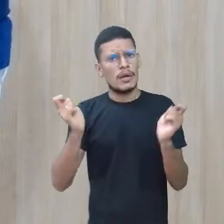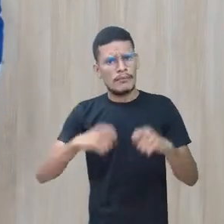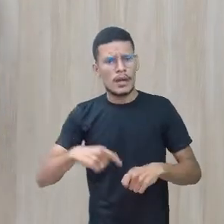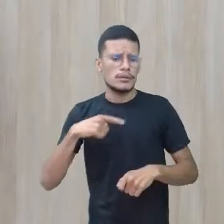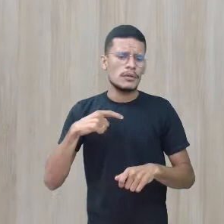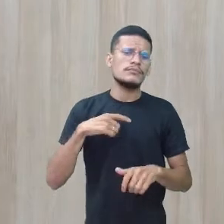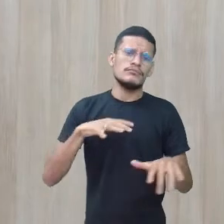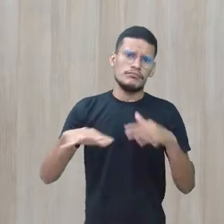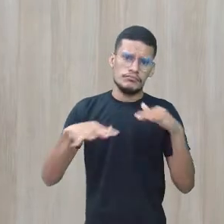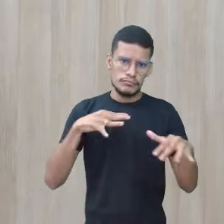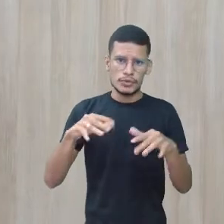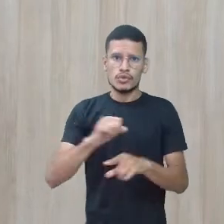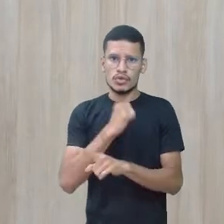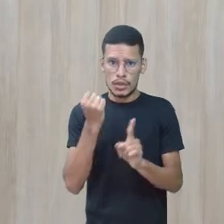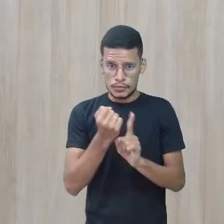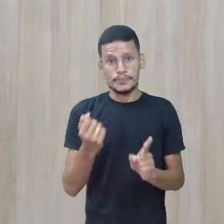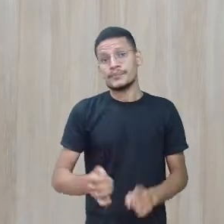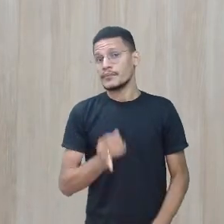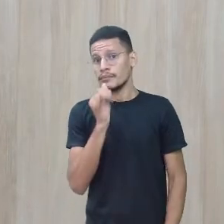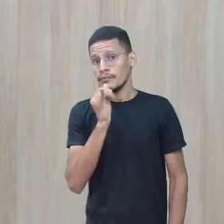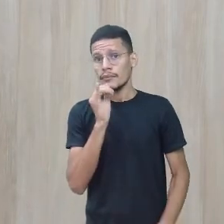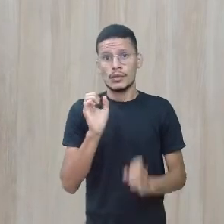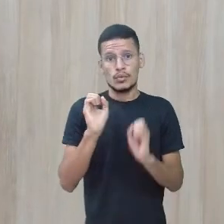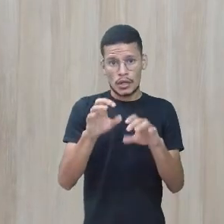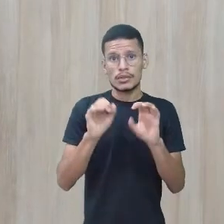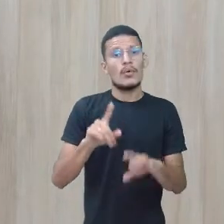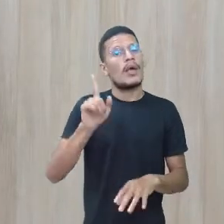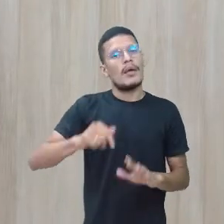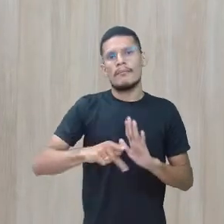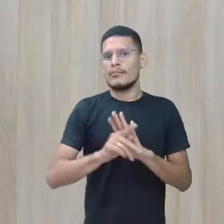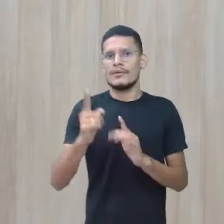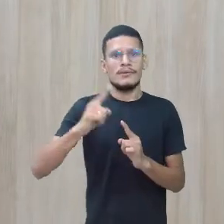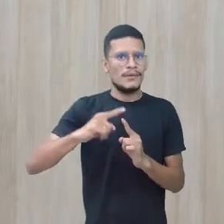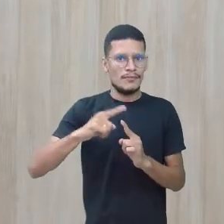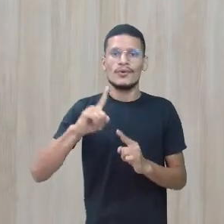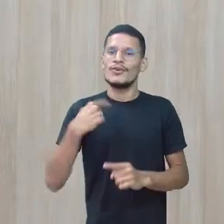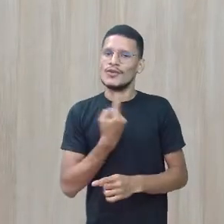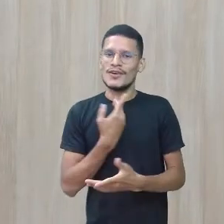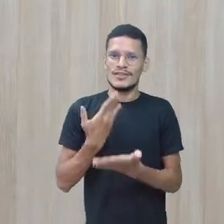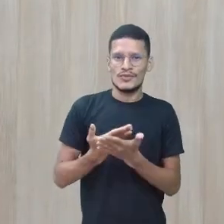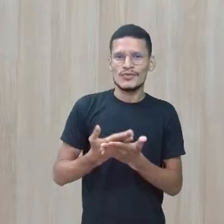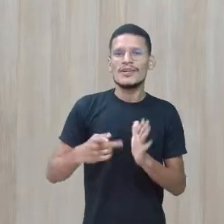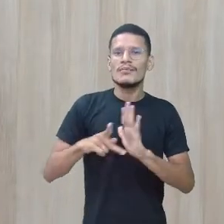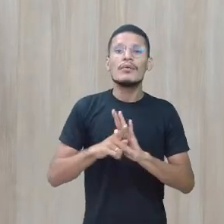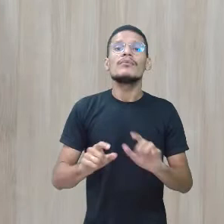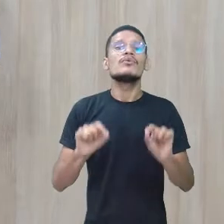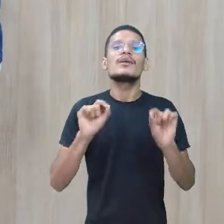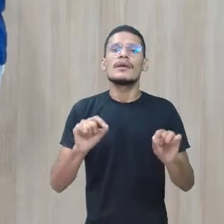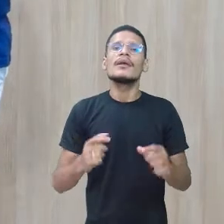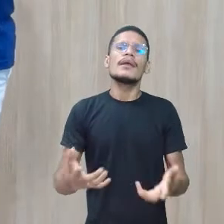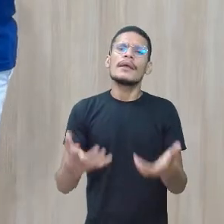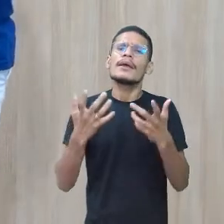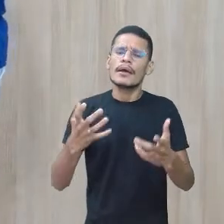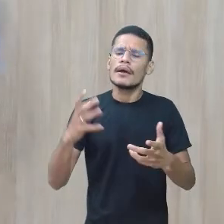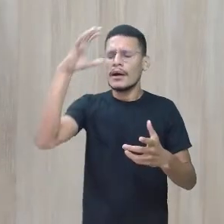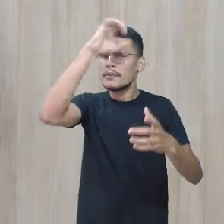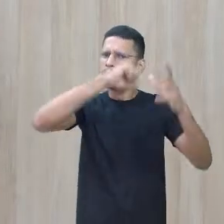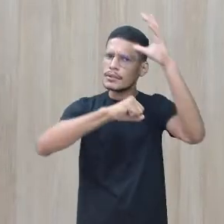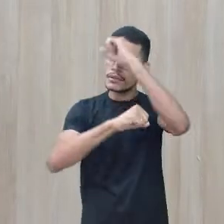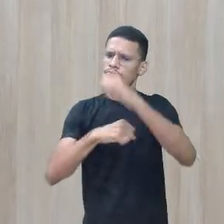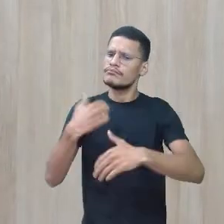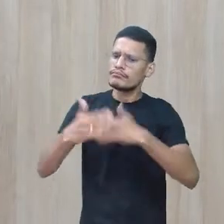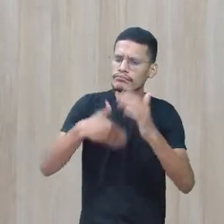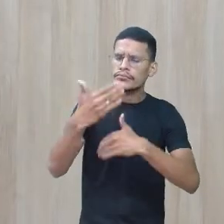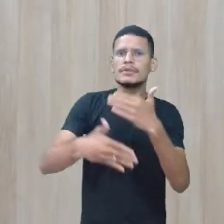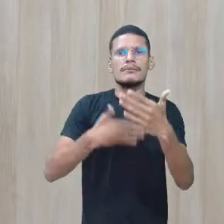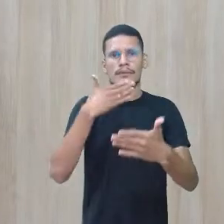mobilidade social. A educação, por exemplo, é um desses, né? Então, a gente estuda, né, porque a gente quer aprender e a gente